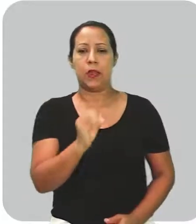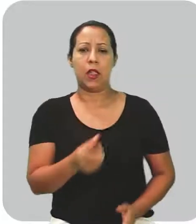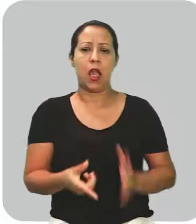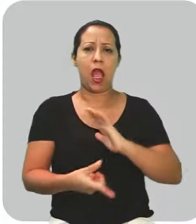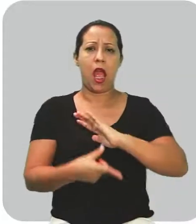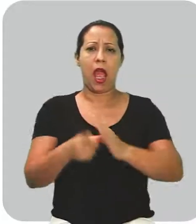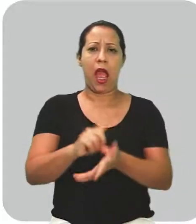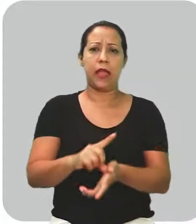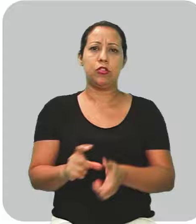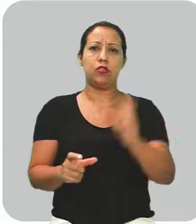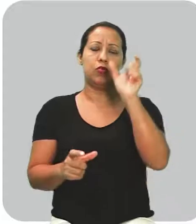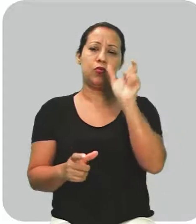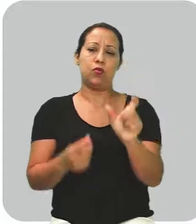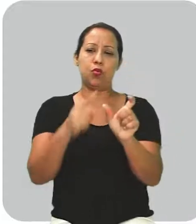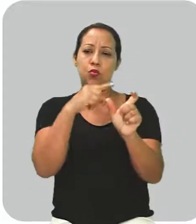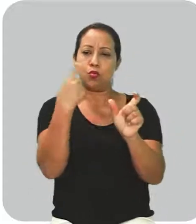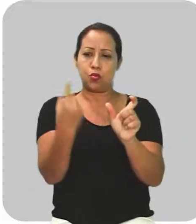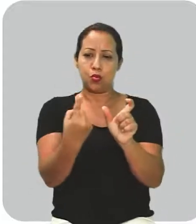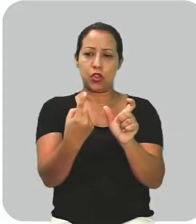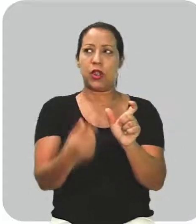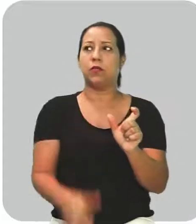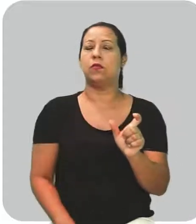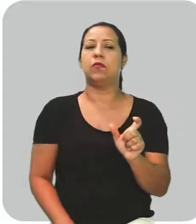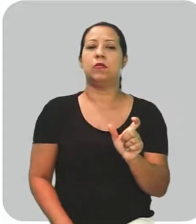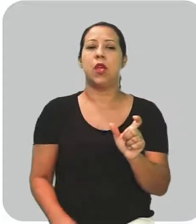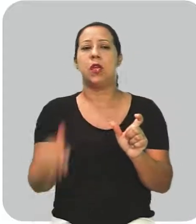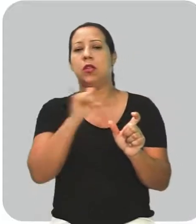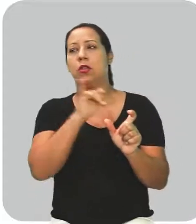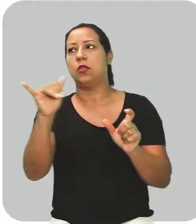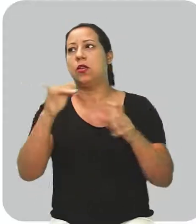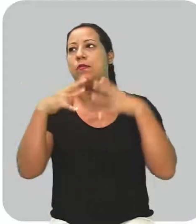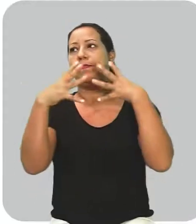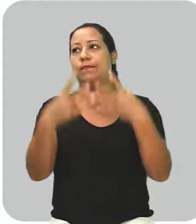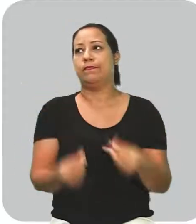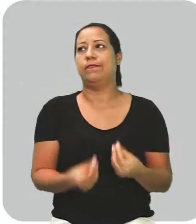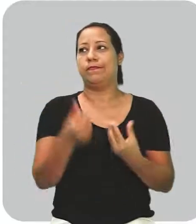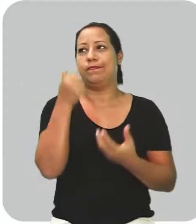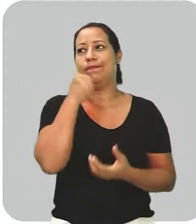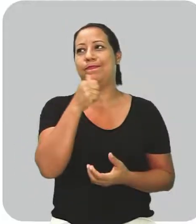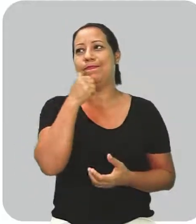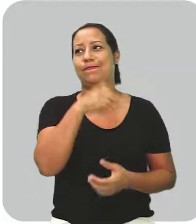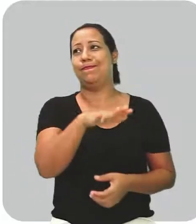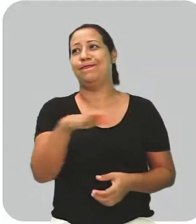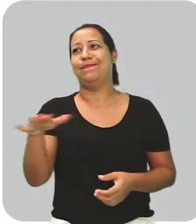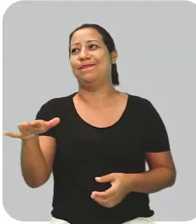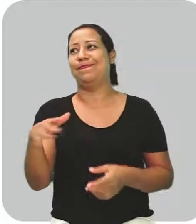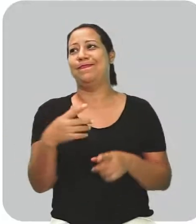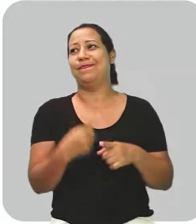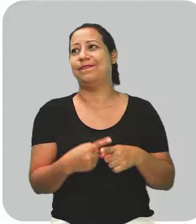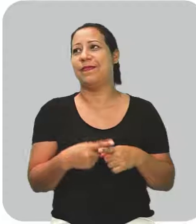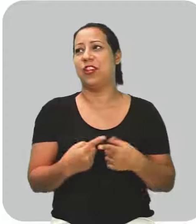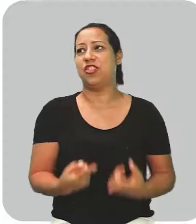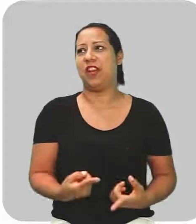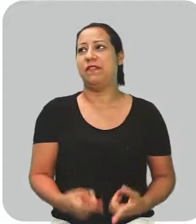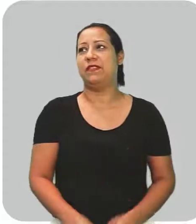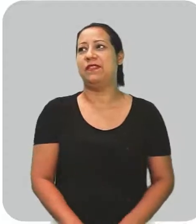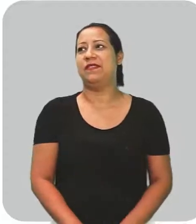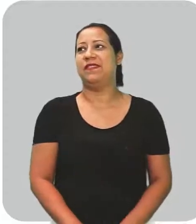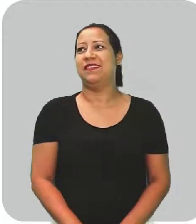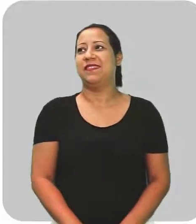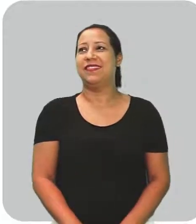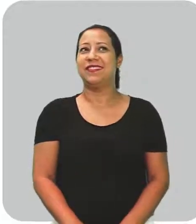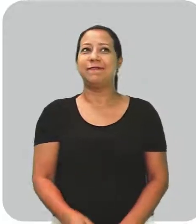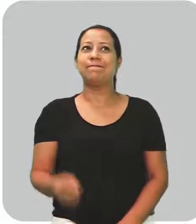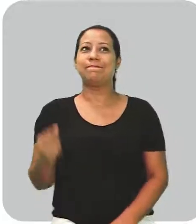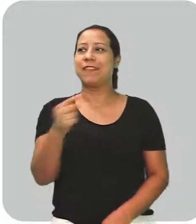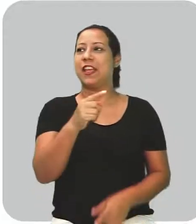às meninas. Qual é o nosso sujeito da oração? Disseram tudo a quem? Às meninas. Então,